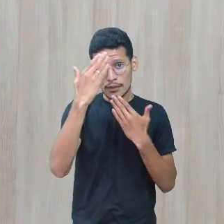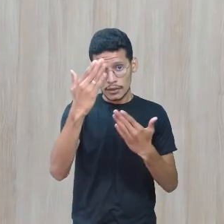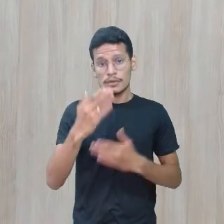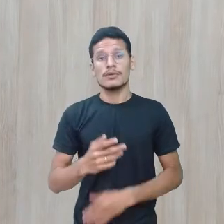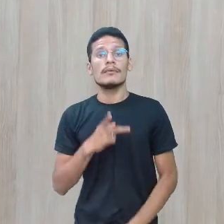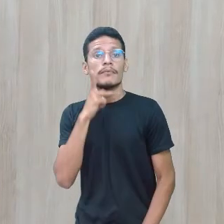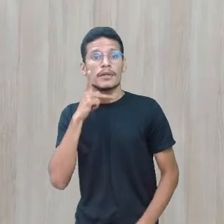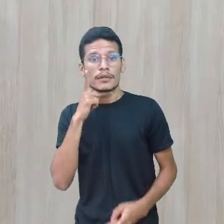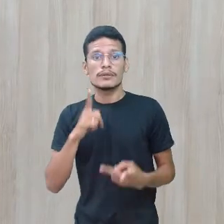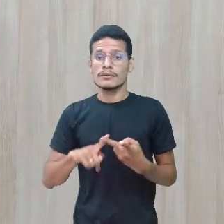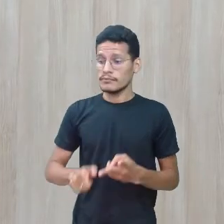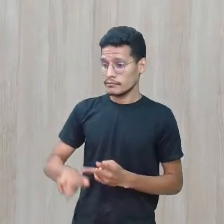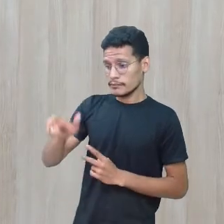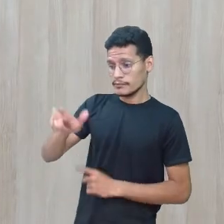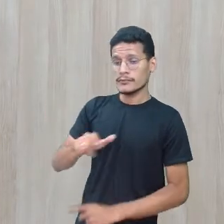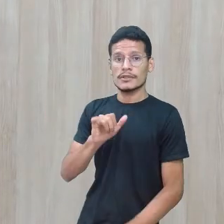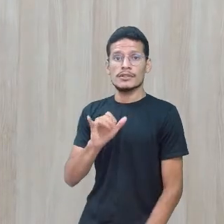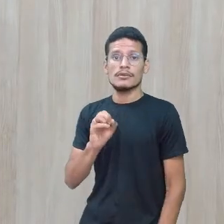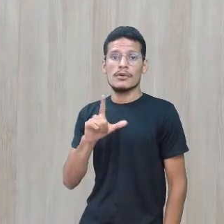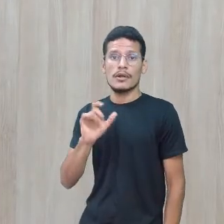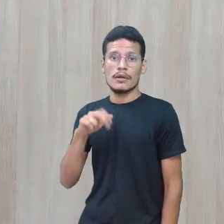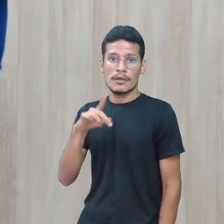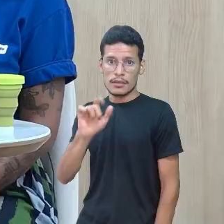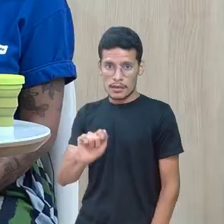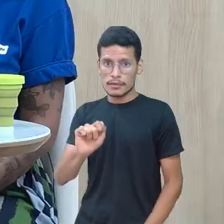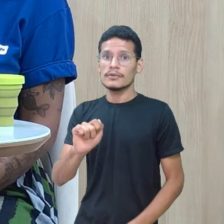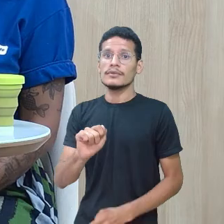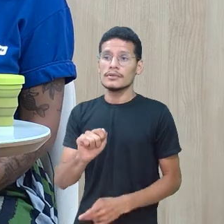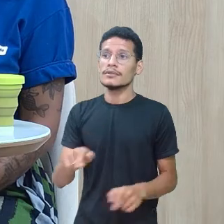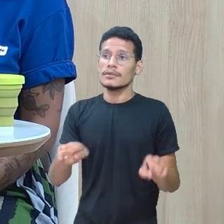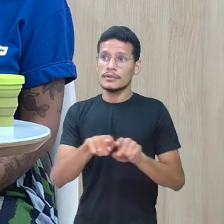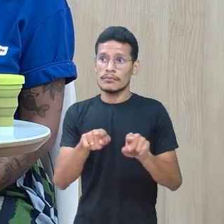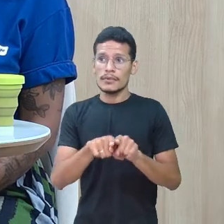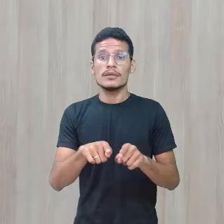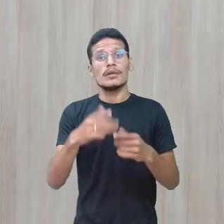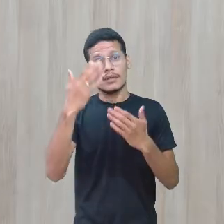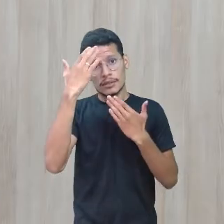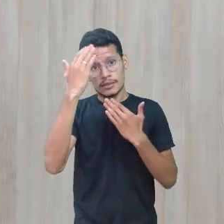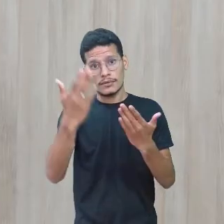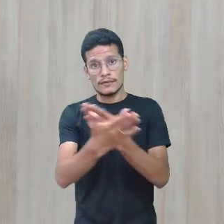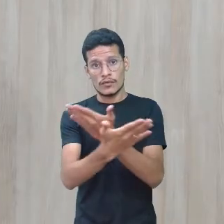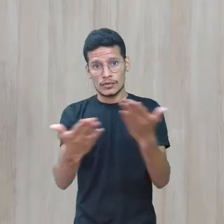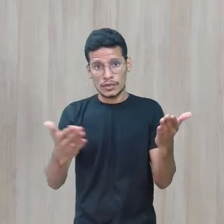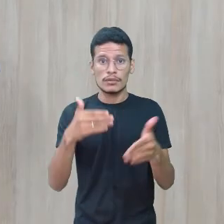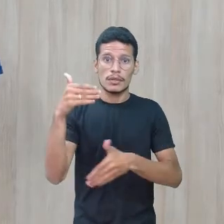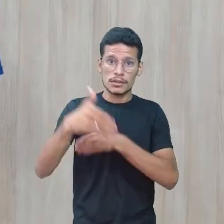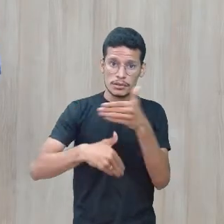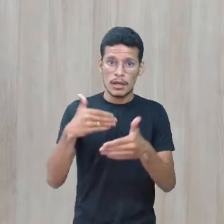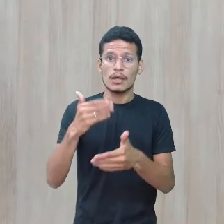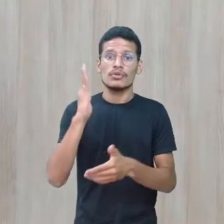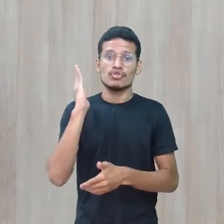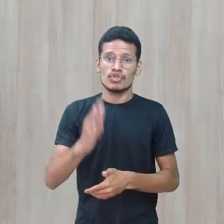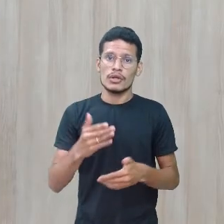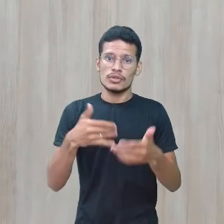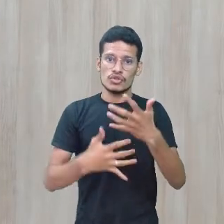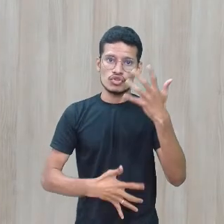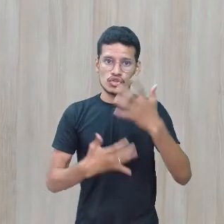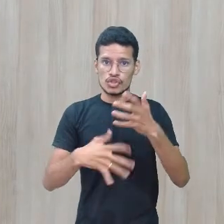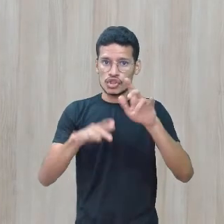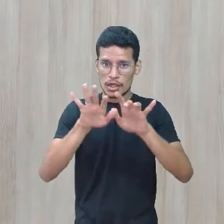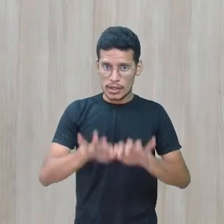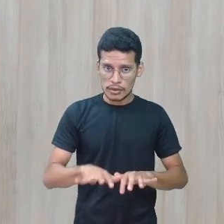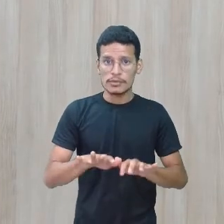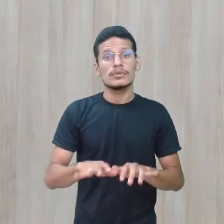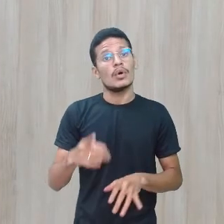ao Plínio, agradecendo à professora Yolanda e agradecendo a todos vocês que participaram aí no chat.